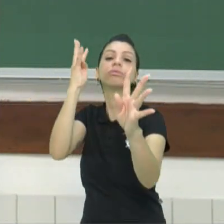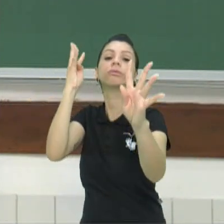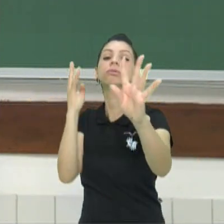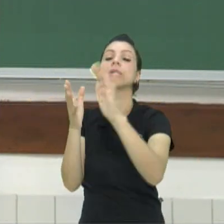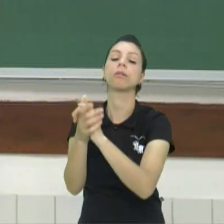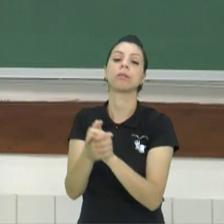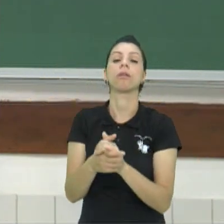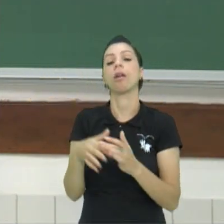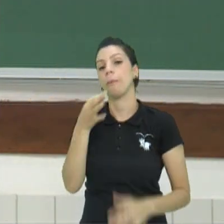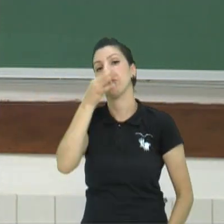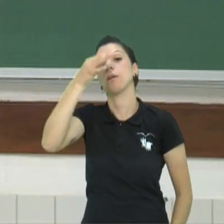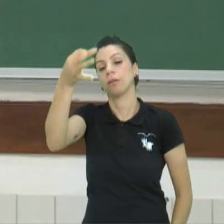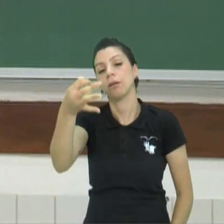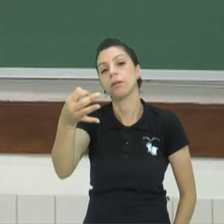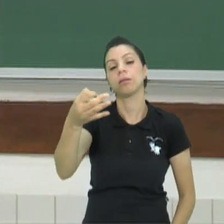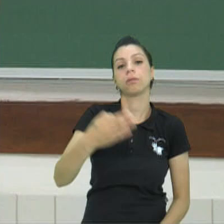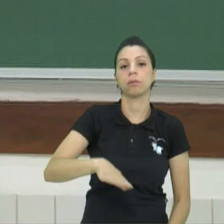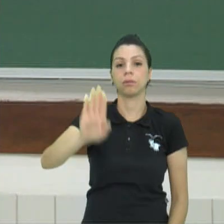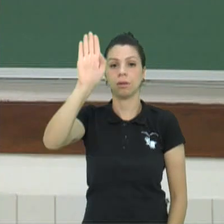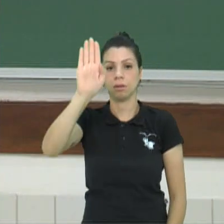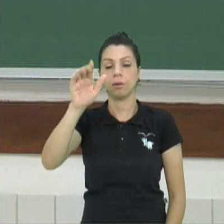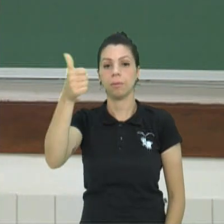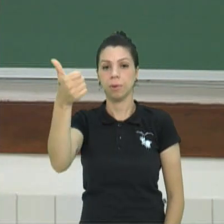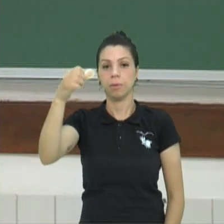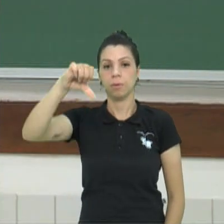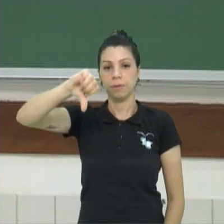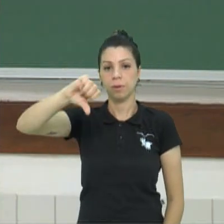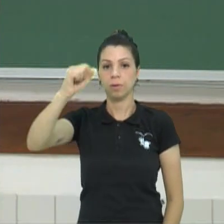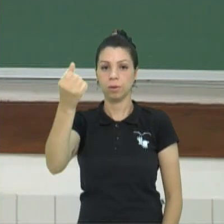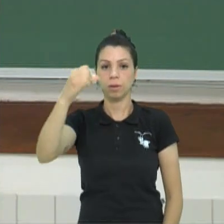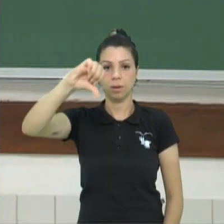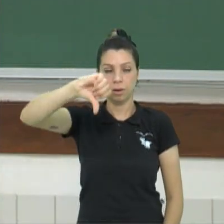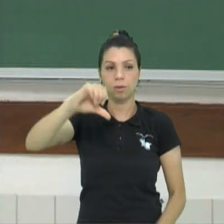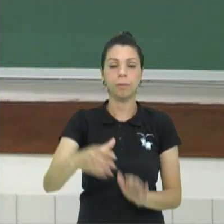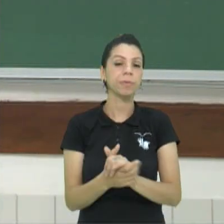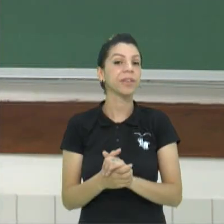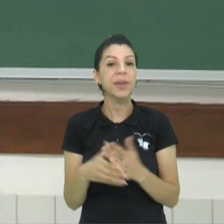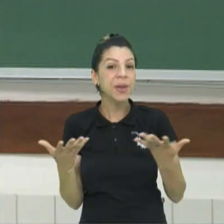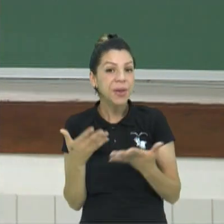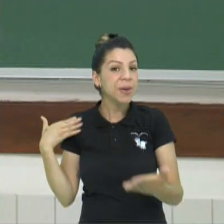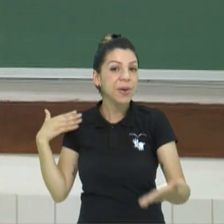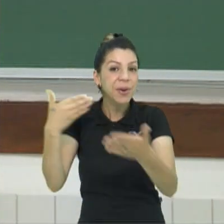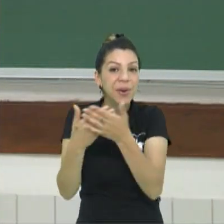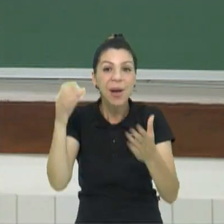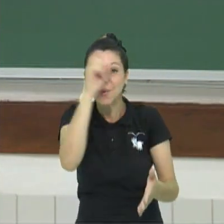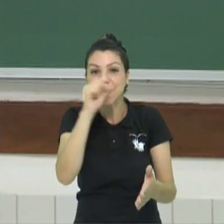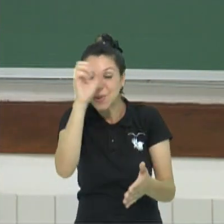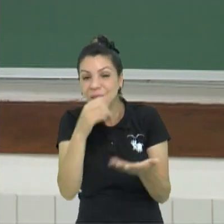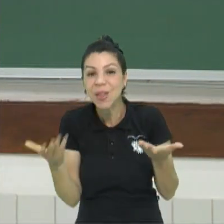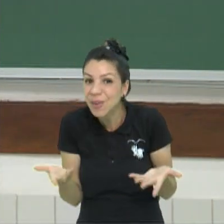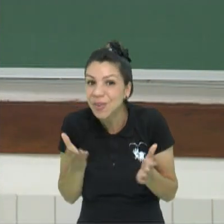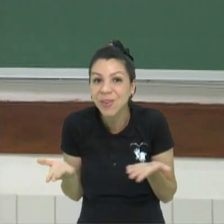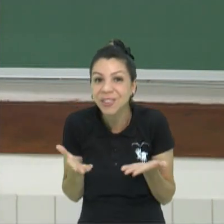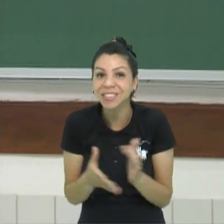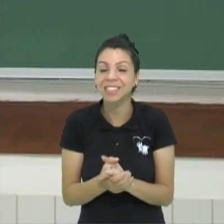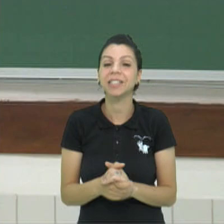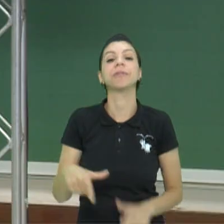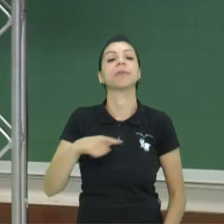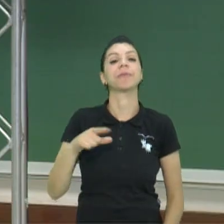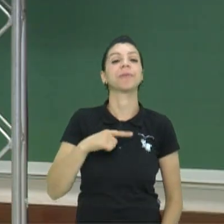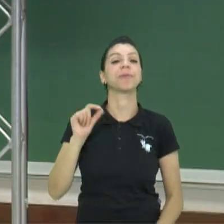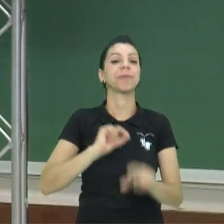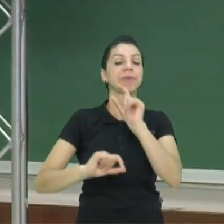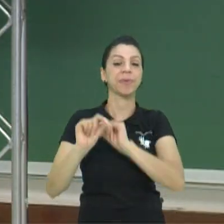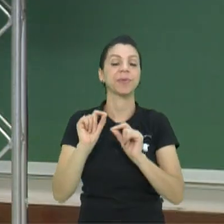essa crítica aí à eleição de 89. Legal? O que você aprendeu na aula de hoje, criança? Você aprendeu que a eleição